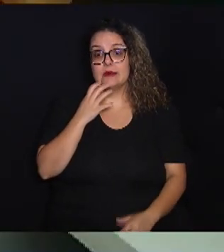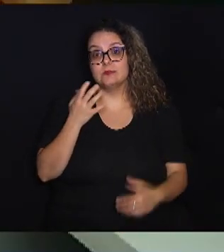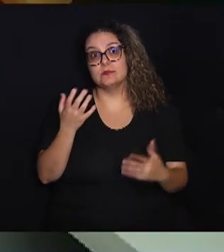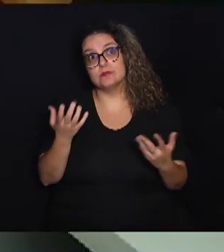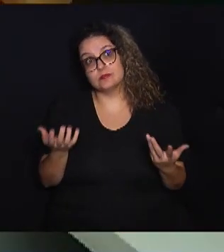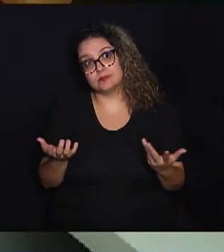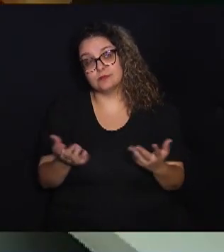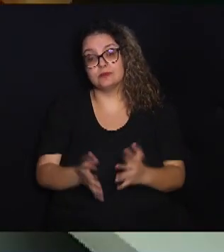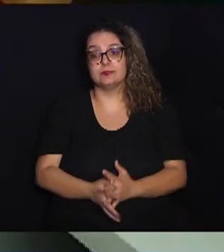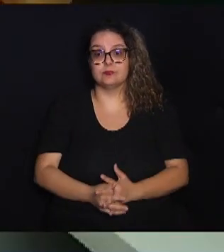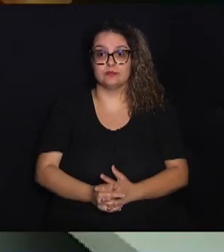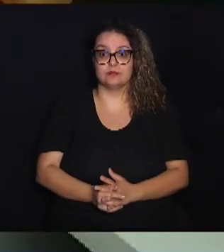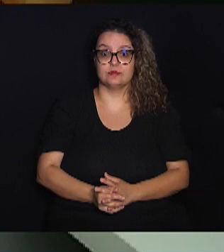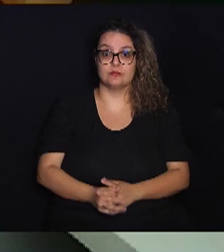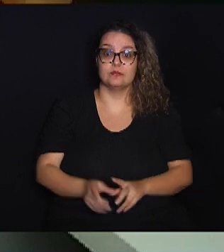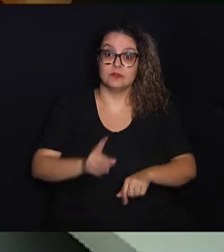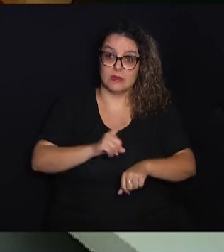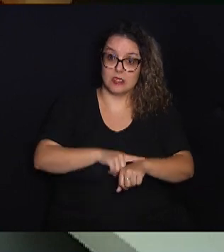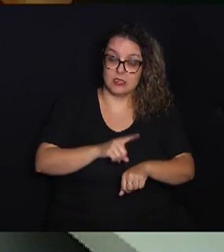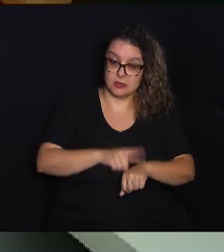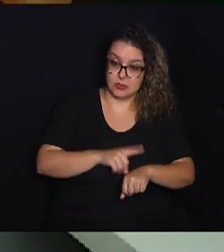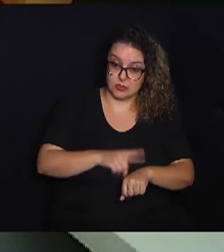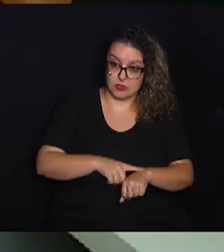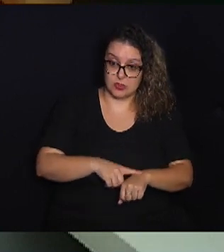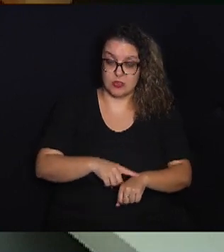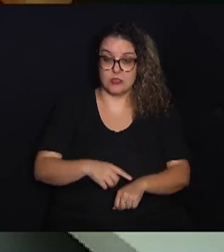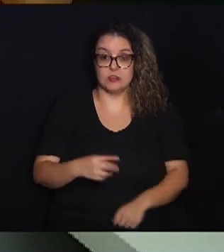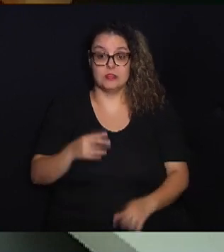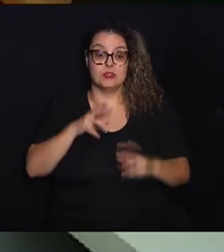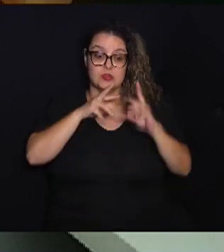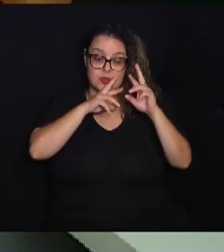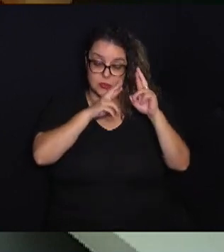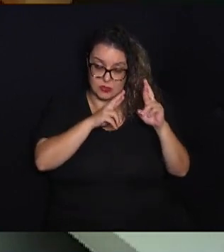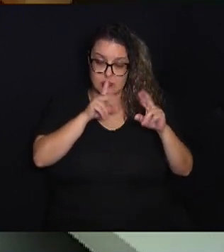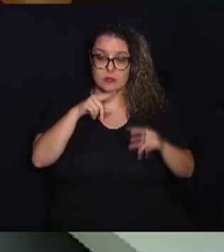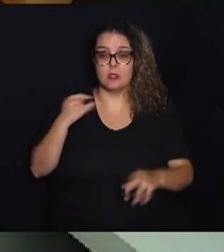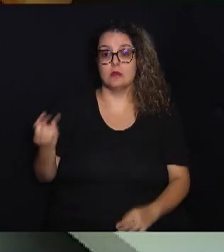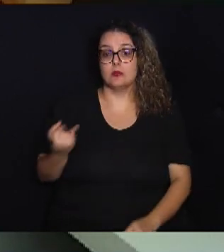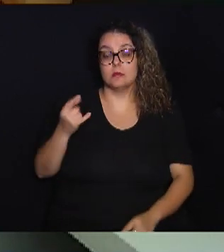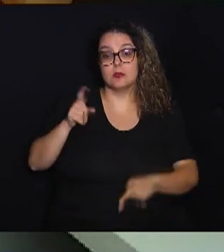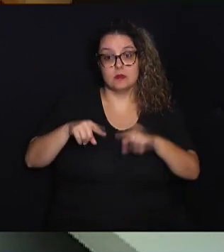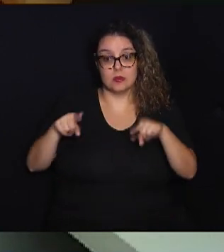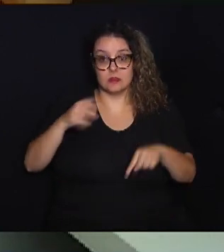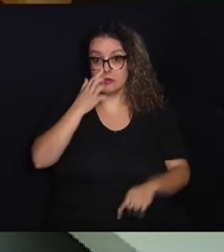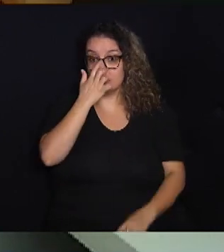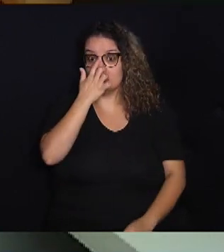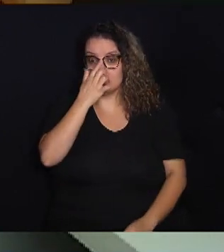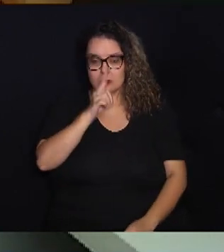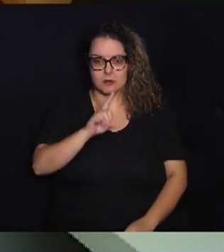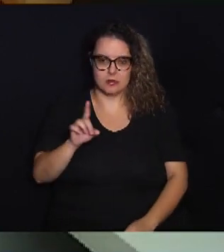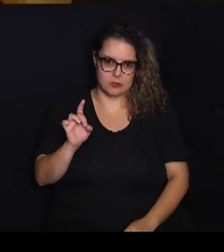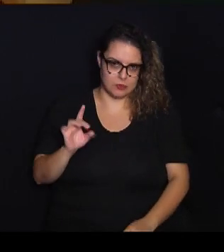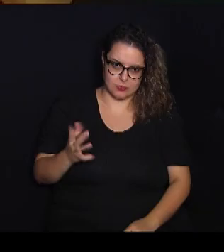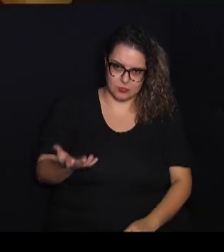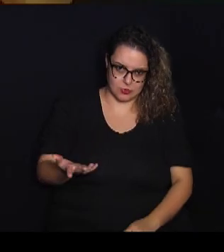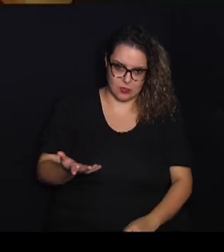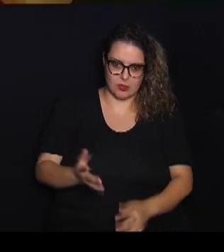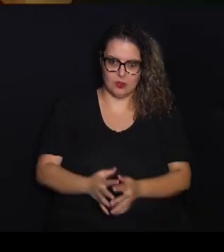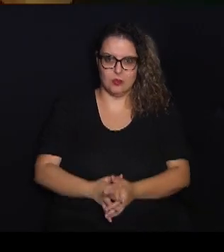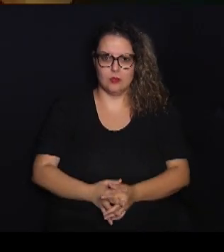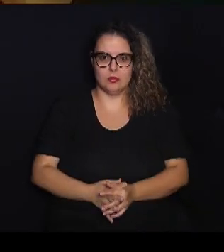A questão das horas de sono é interessante porque ela varia, né? Não só